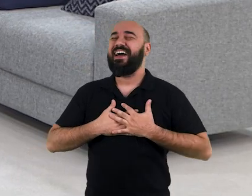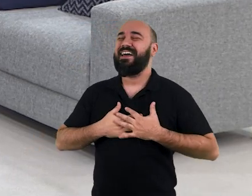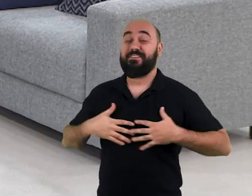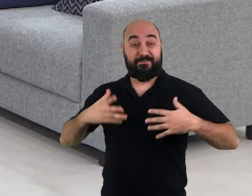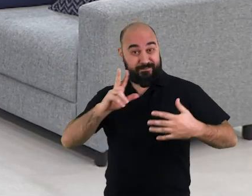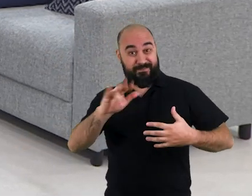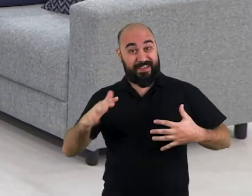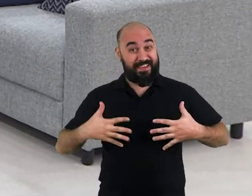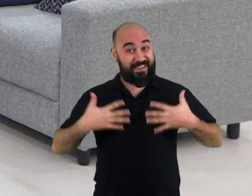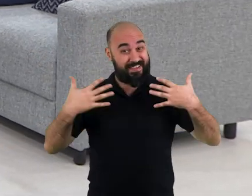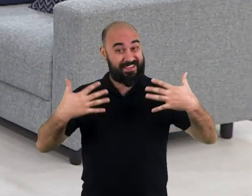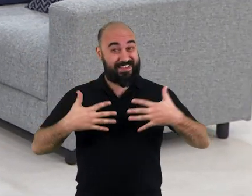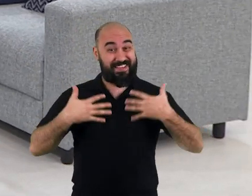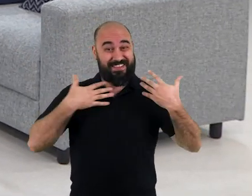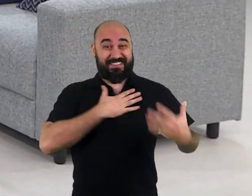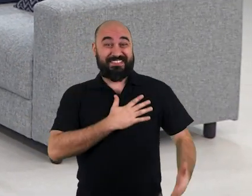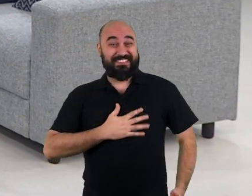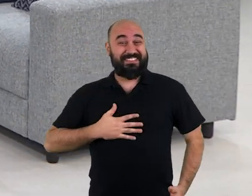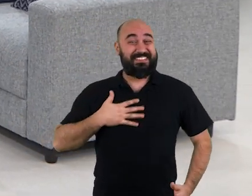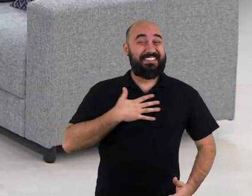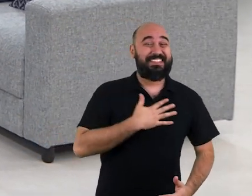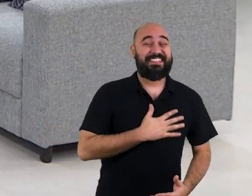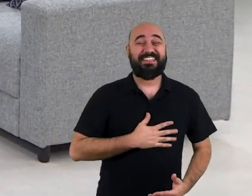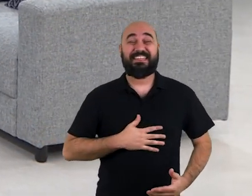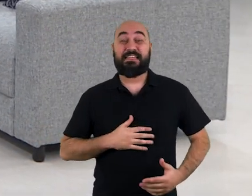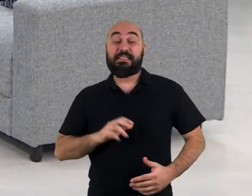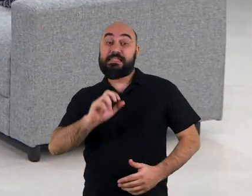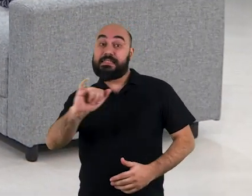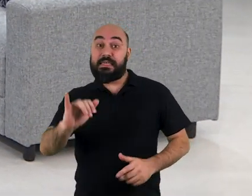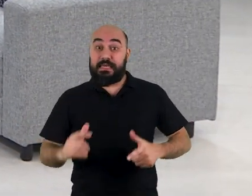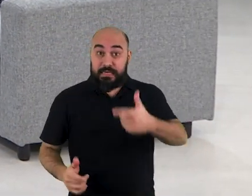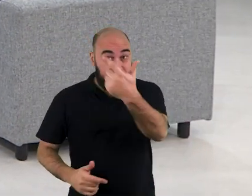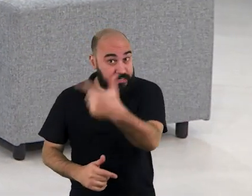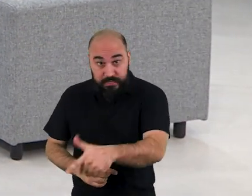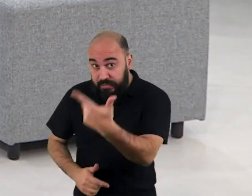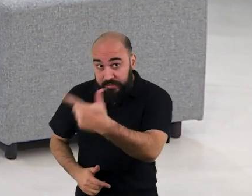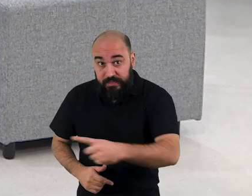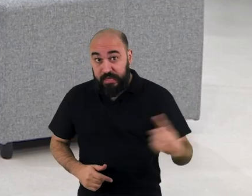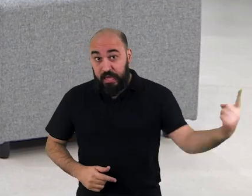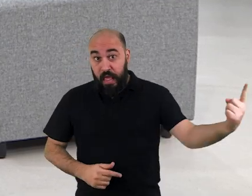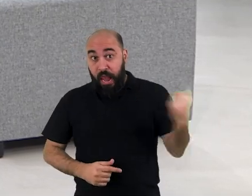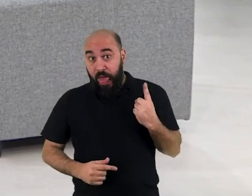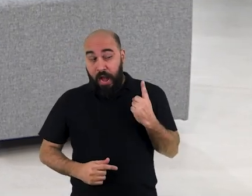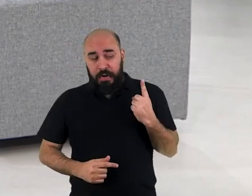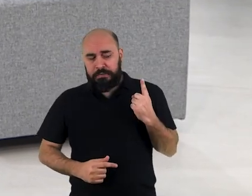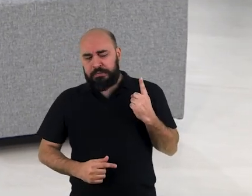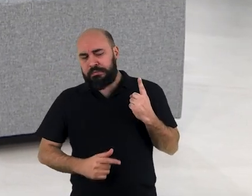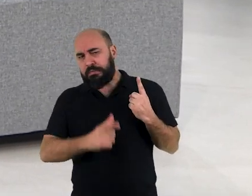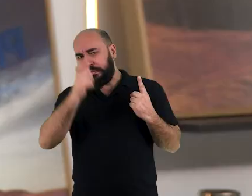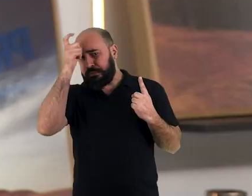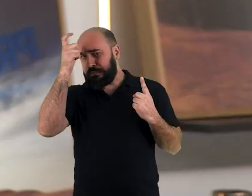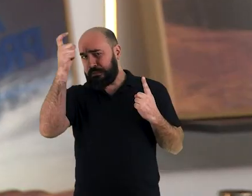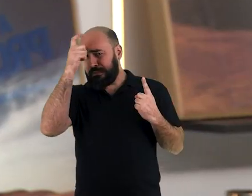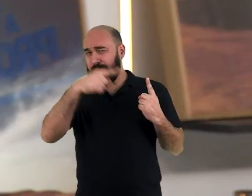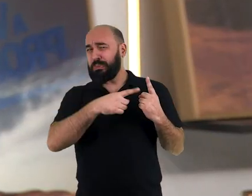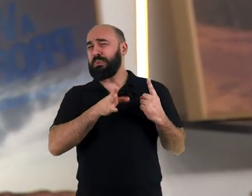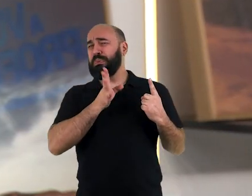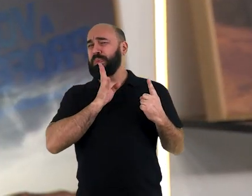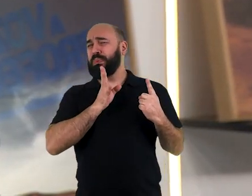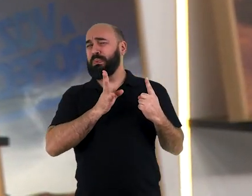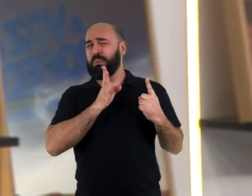coração, então já não é mais nada, não passa de uma